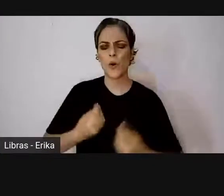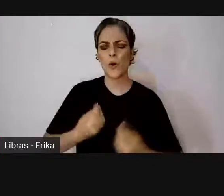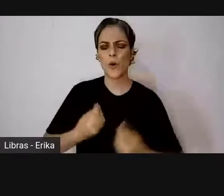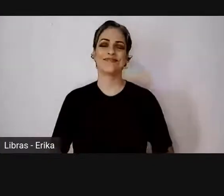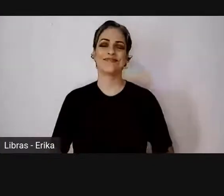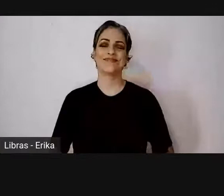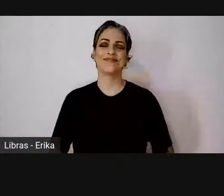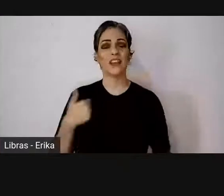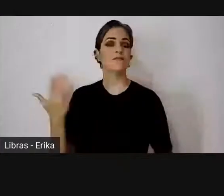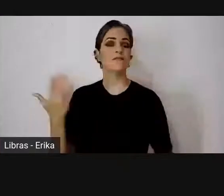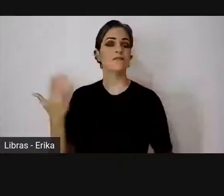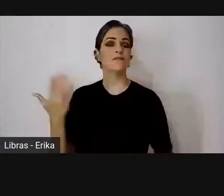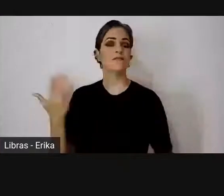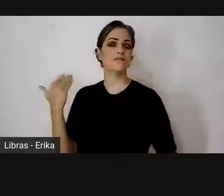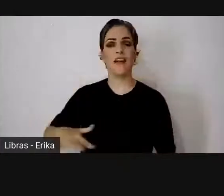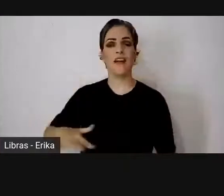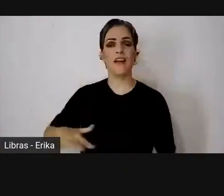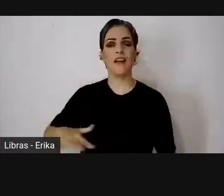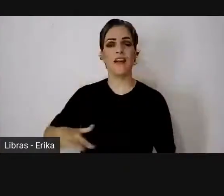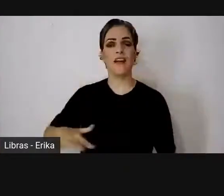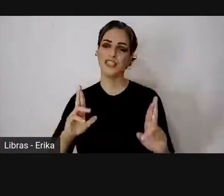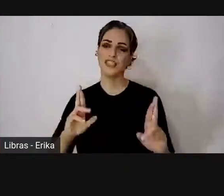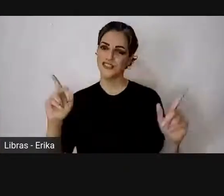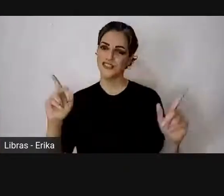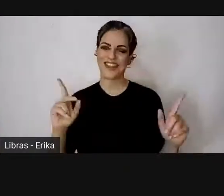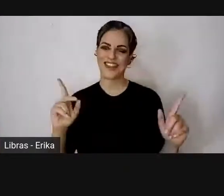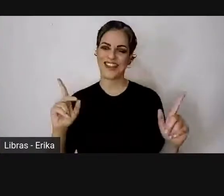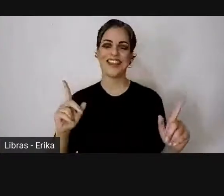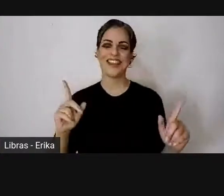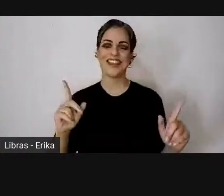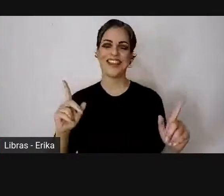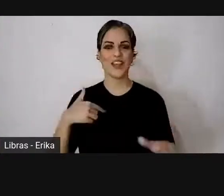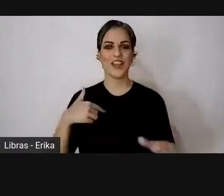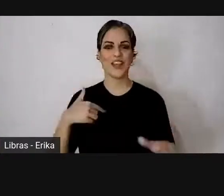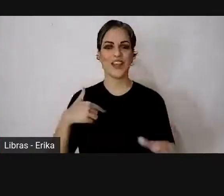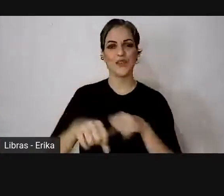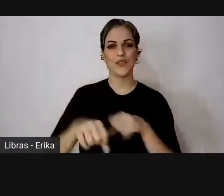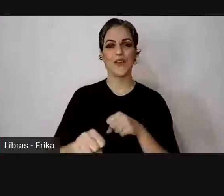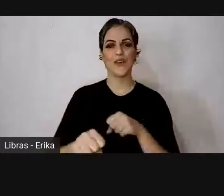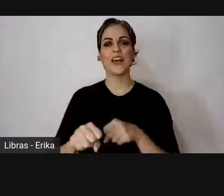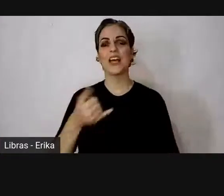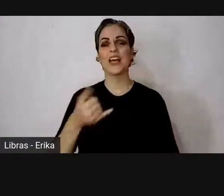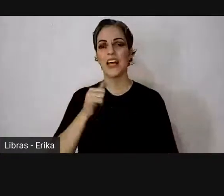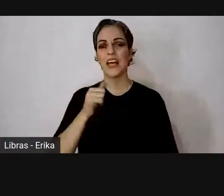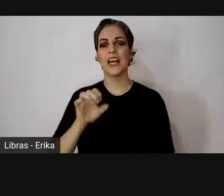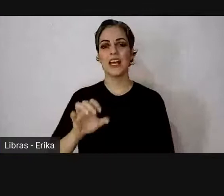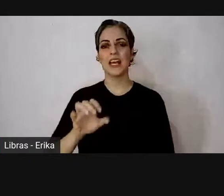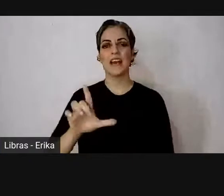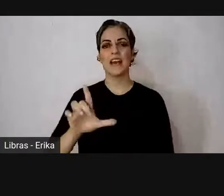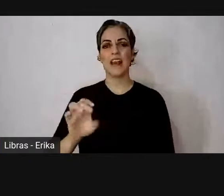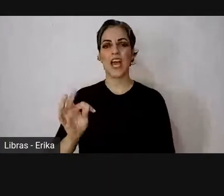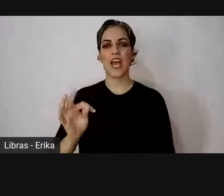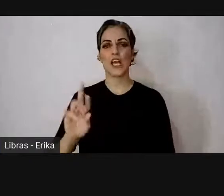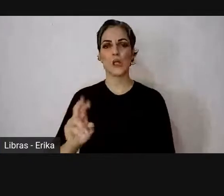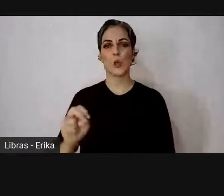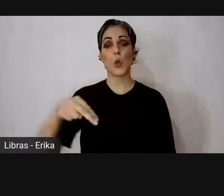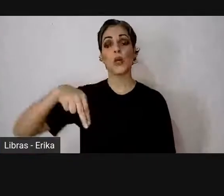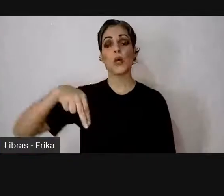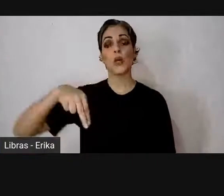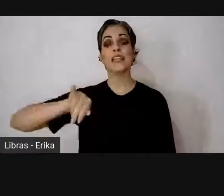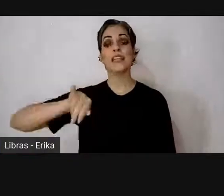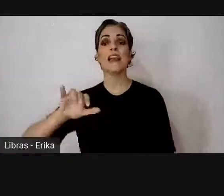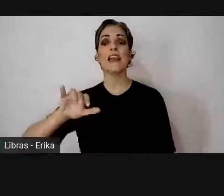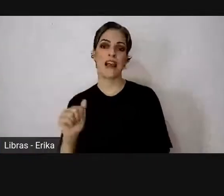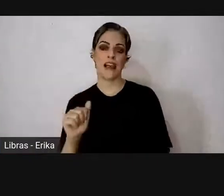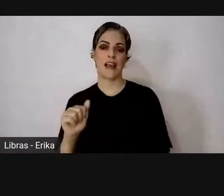Minha formação inicialmente foi em eletrônica, posteriormente na área de física